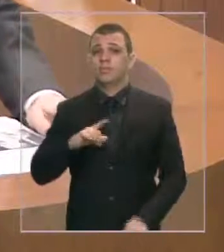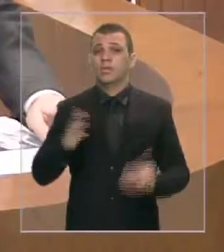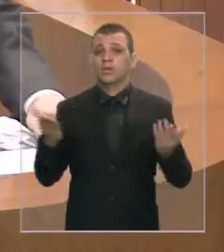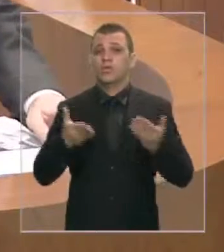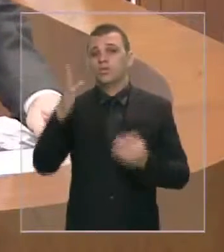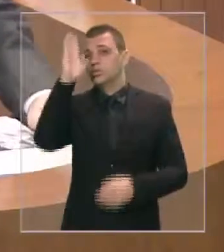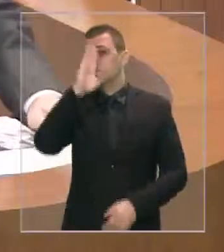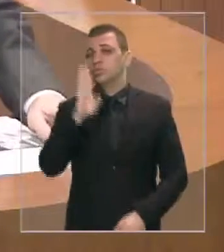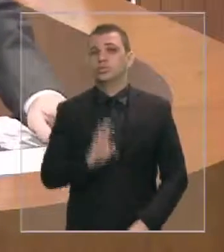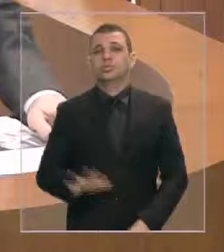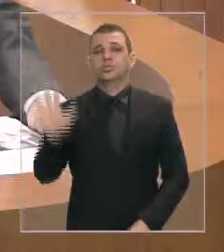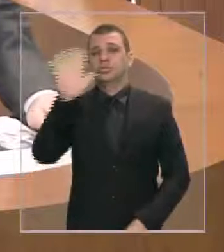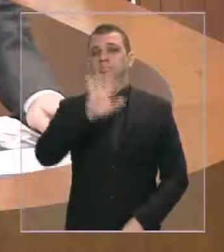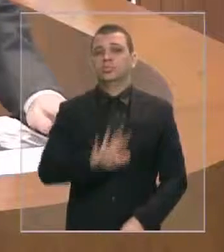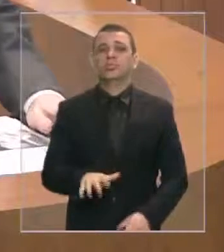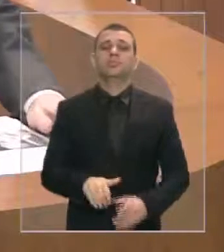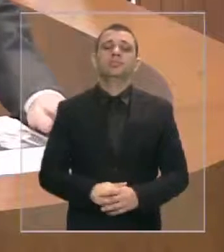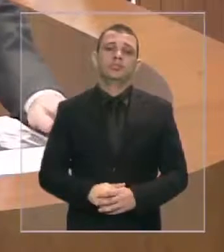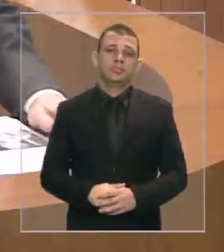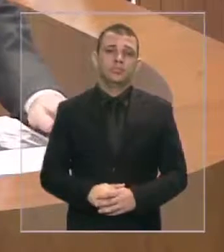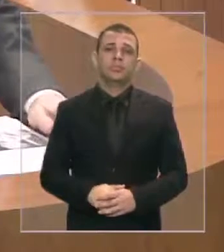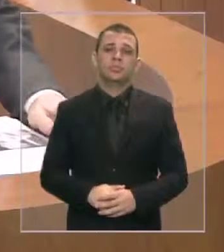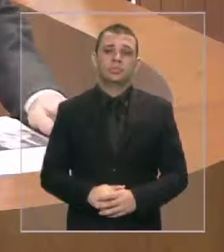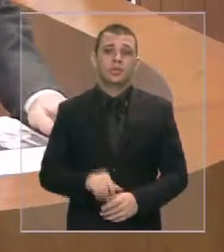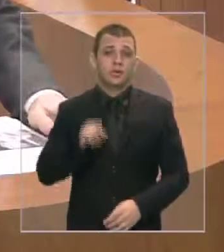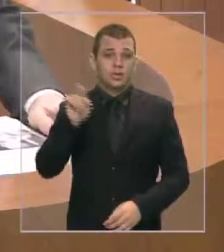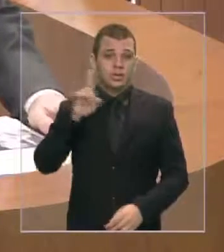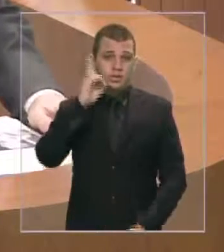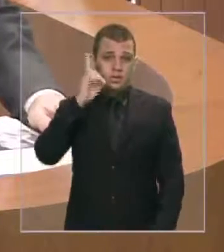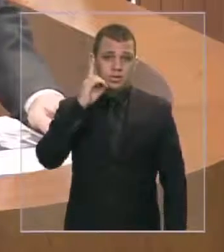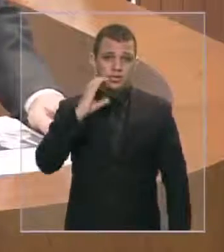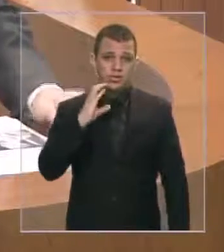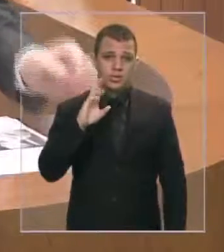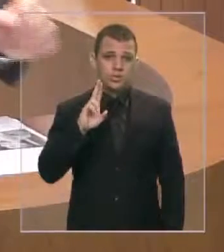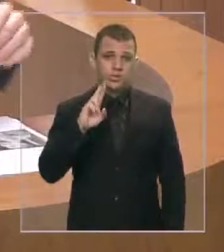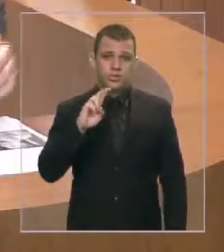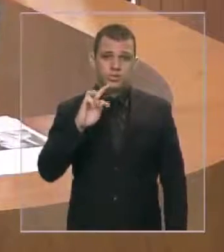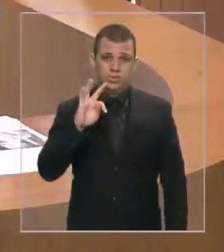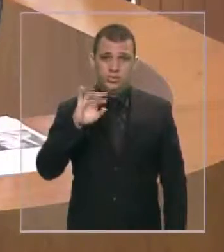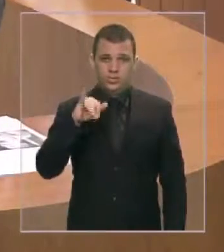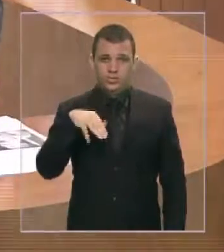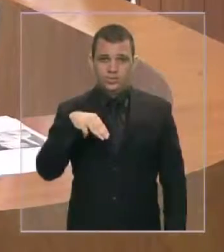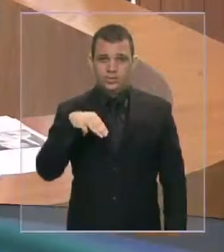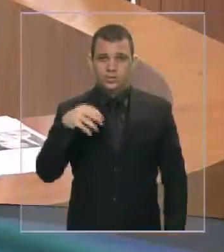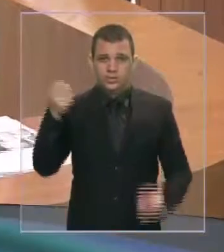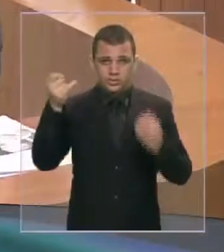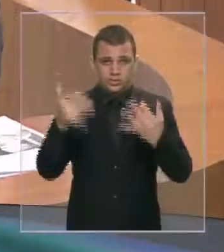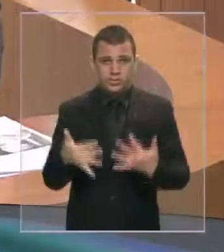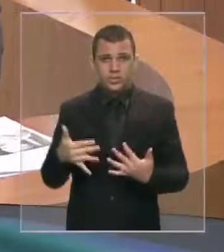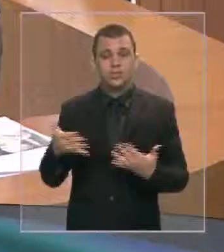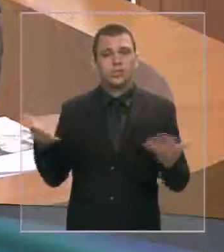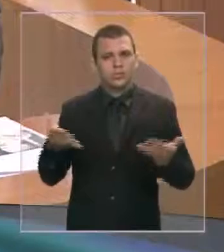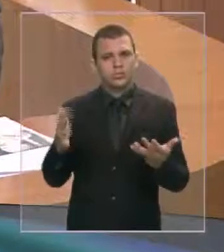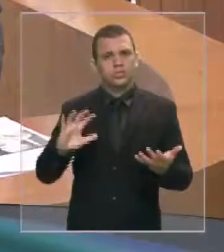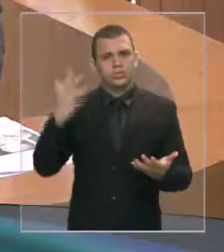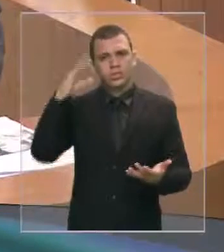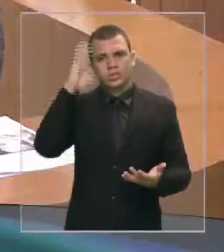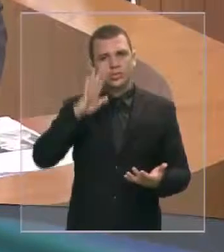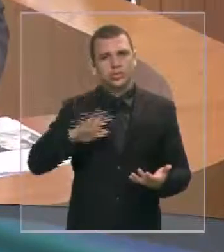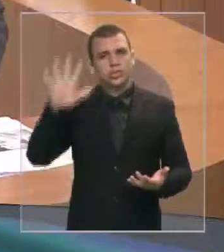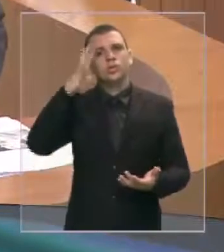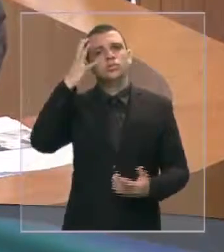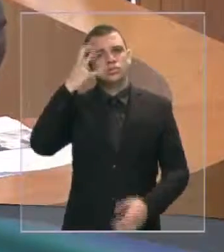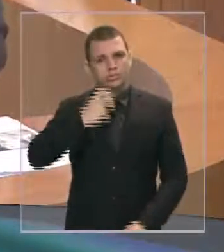país. Como disse o deputado Coutrin, isso que está acontecendo no Brasil é muito sério e nós